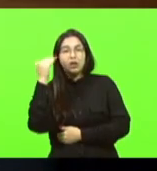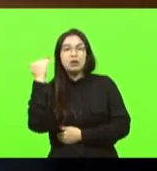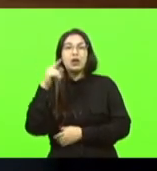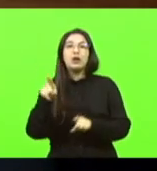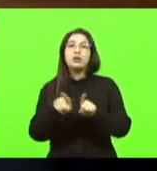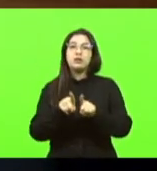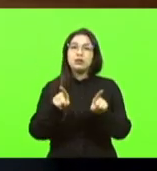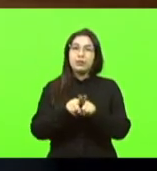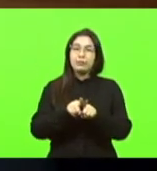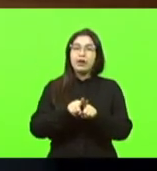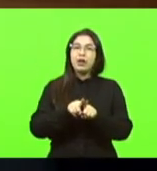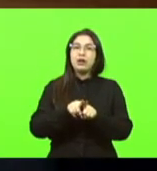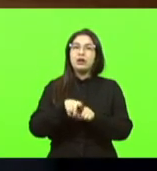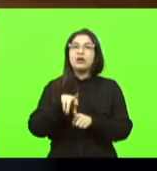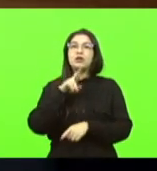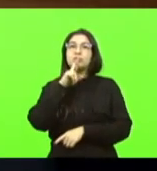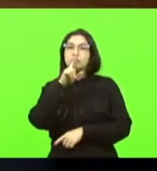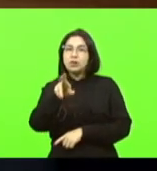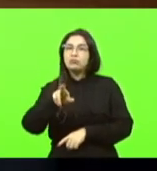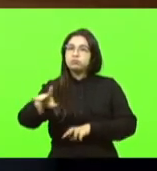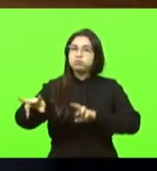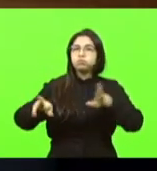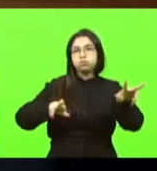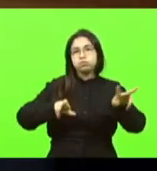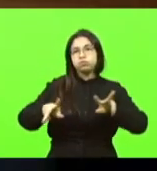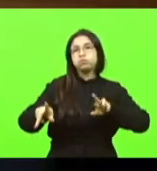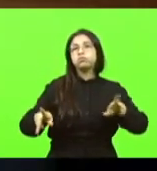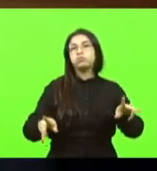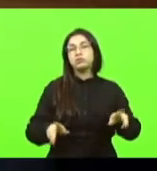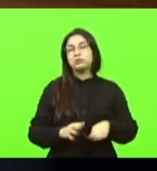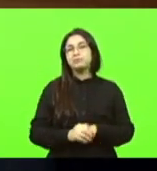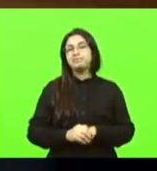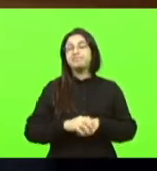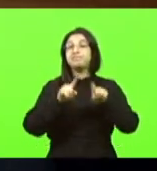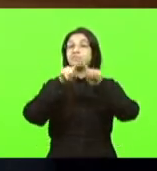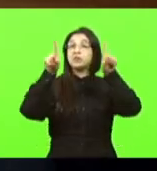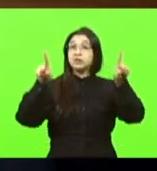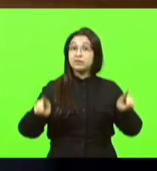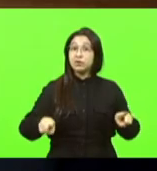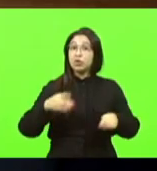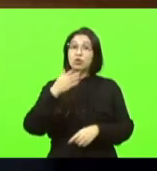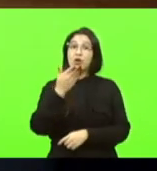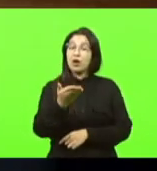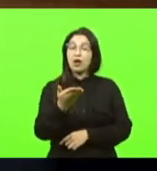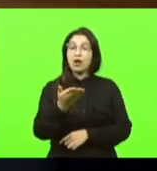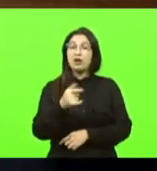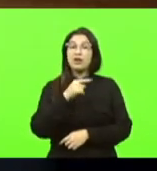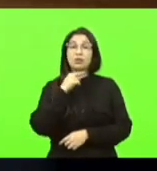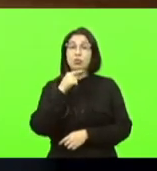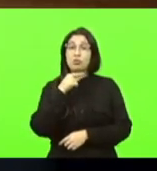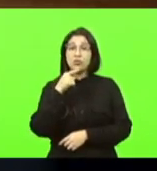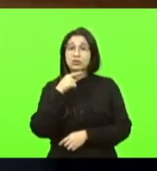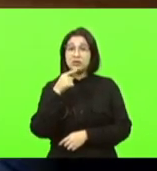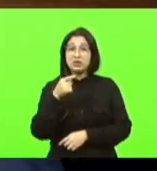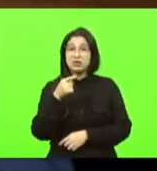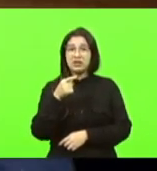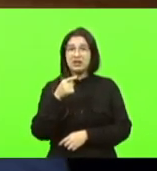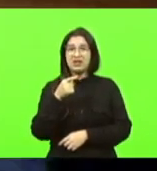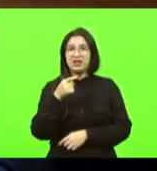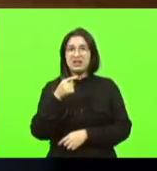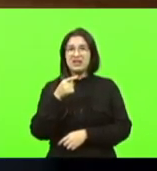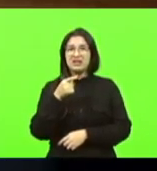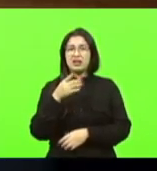soluções diferentes e eu volto a dizer o servidor Não tem como negar no contracheque